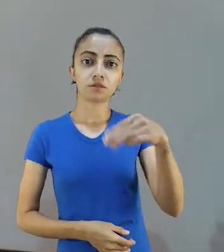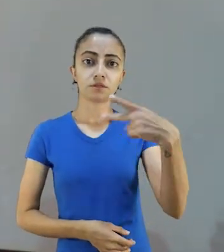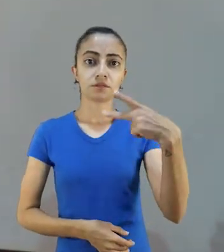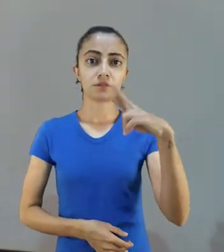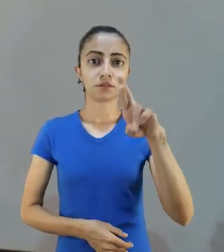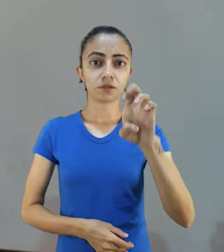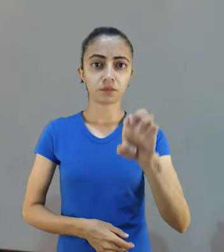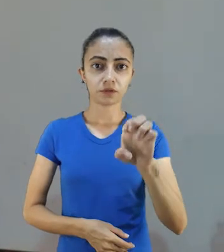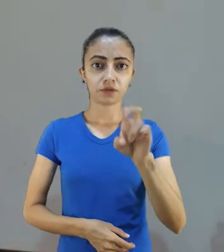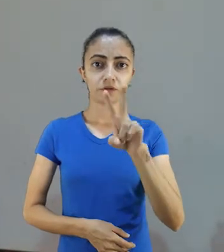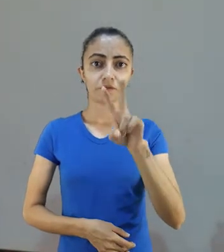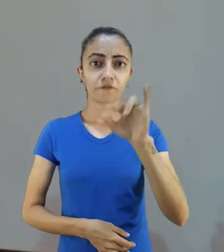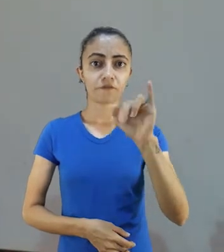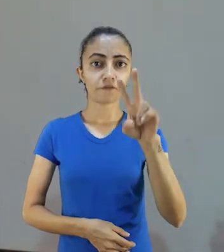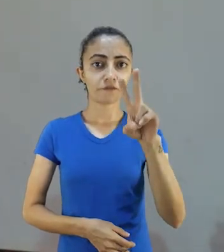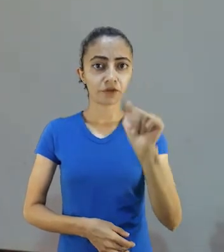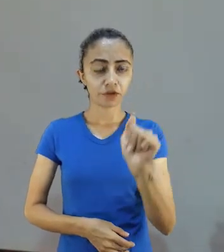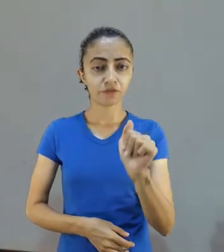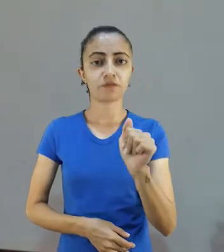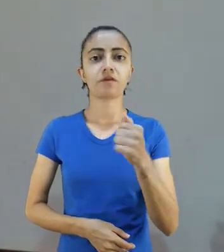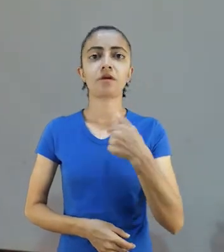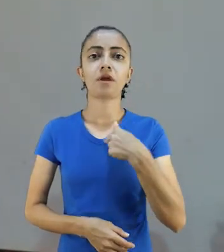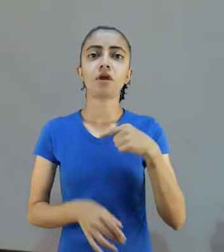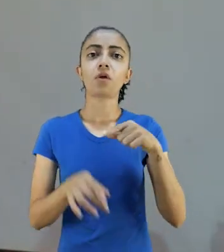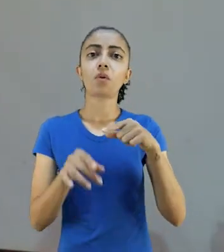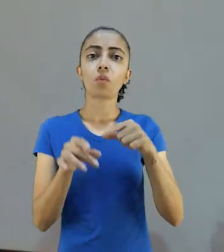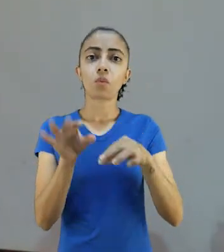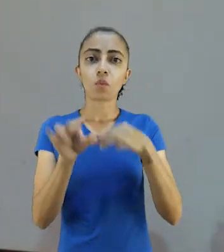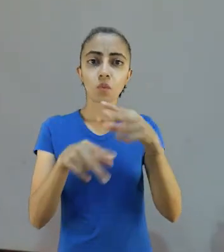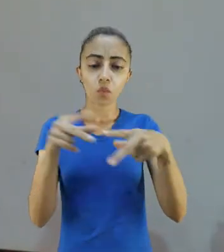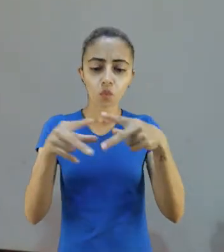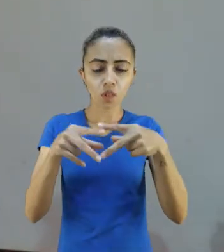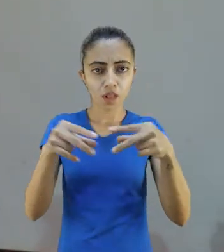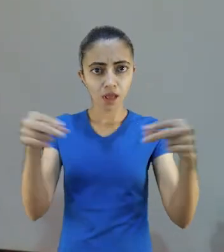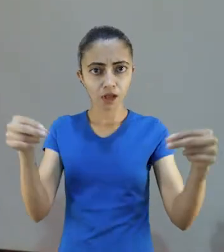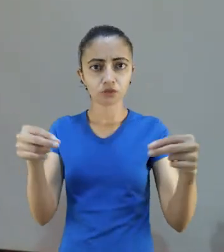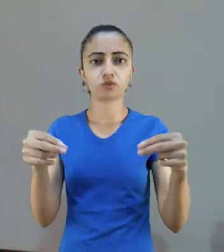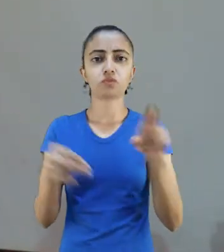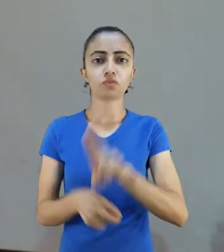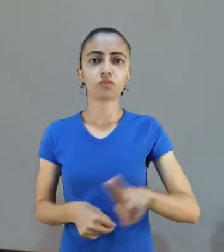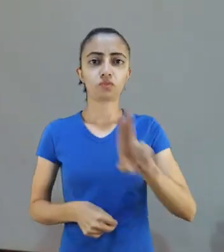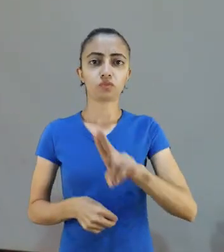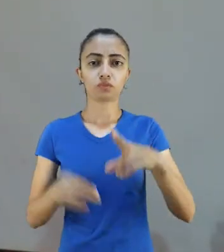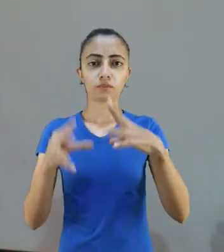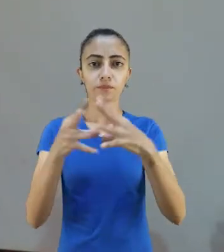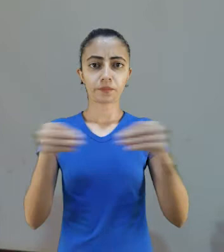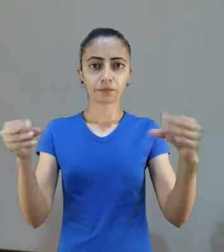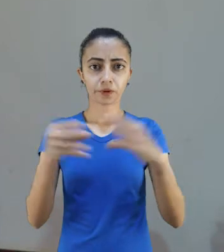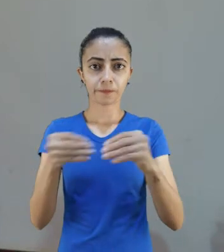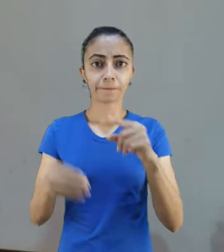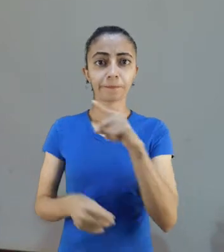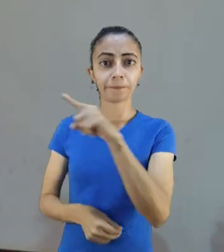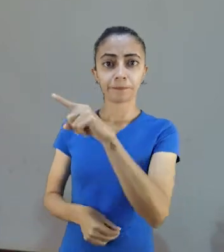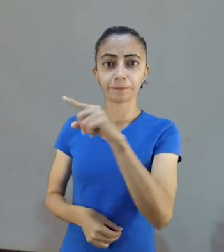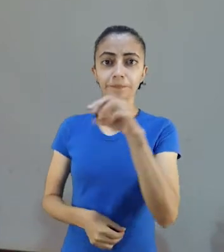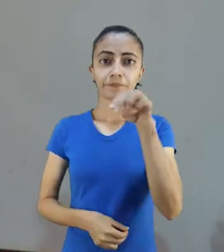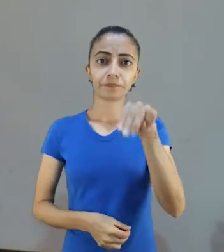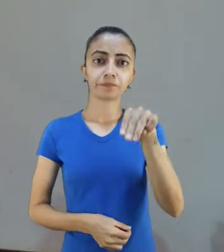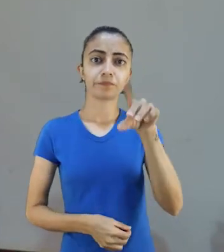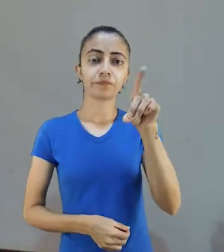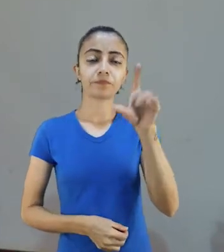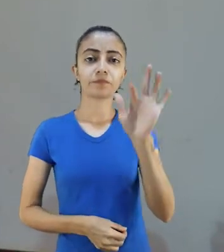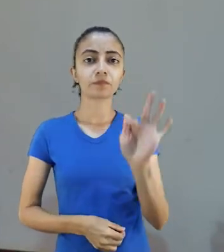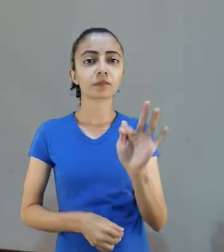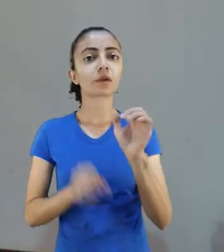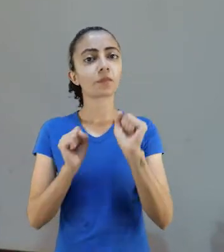vou fazer o laço com a palha da costa. Isso aqui é de MDF, mas pode fazer também de